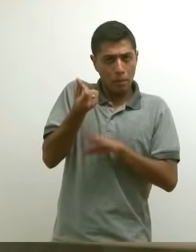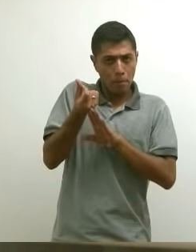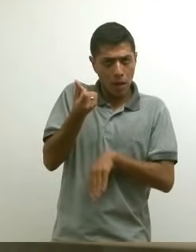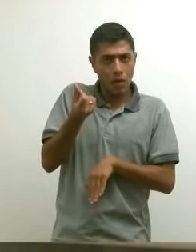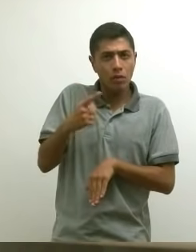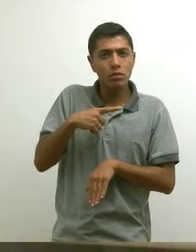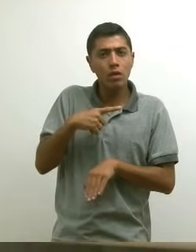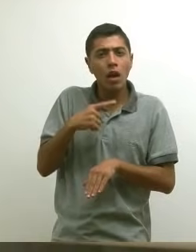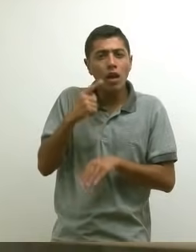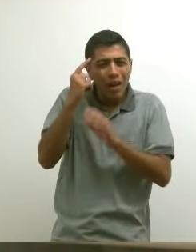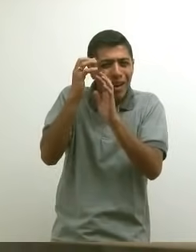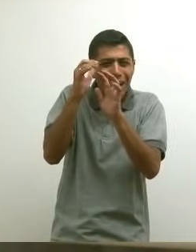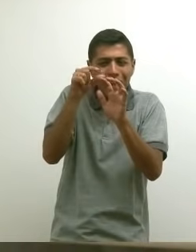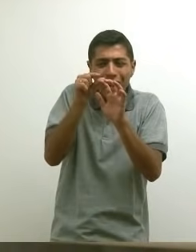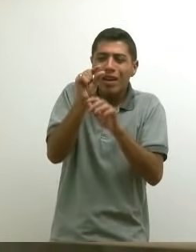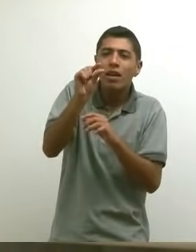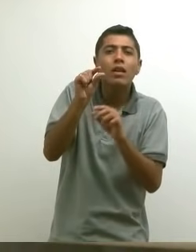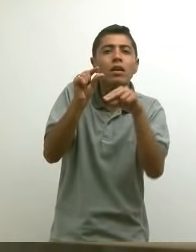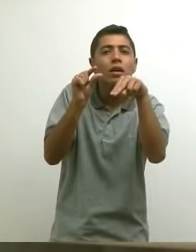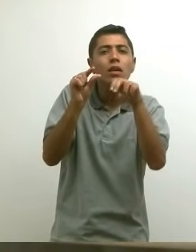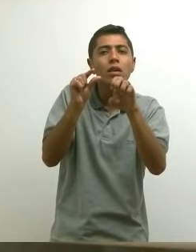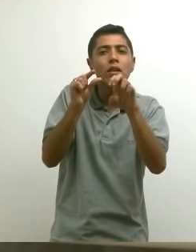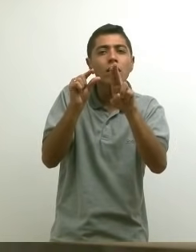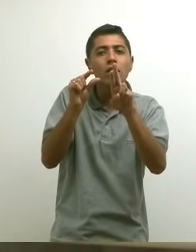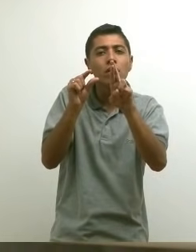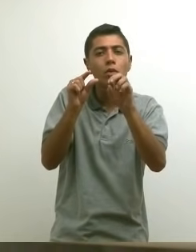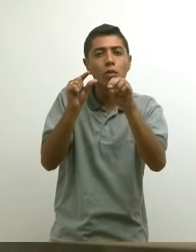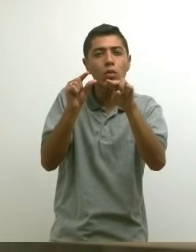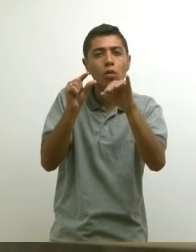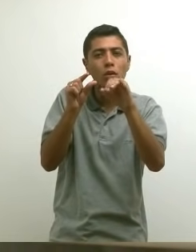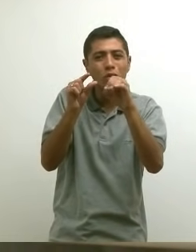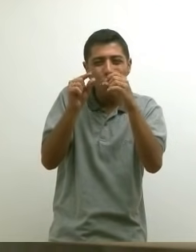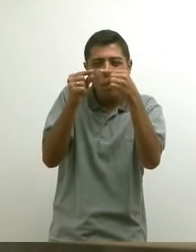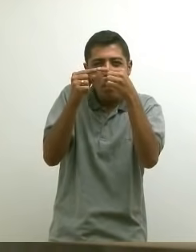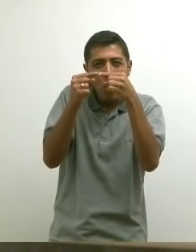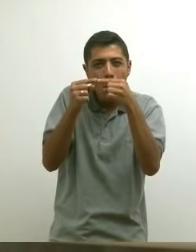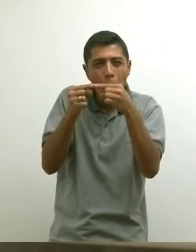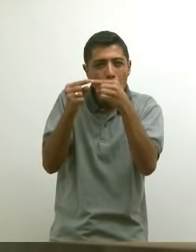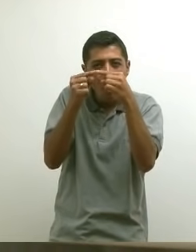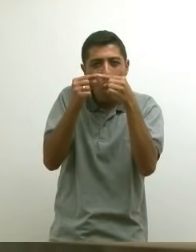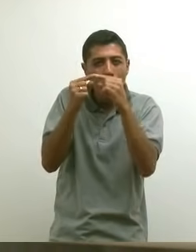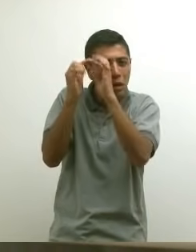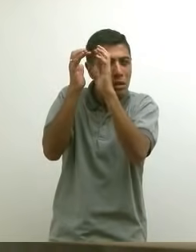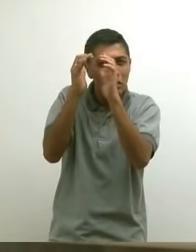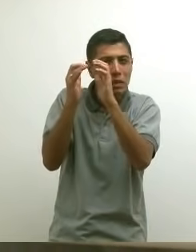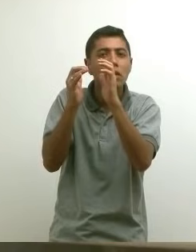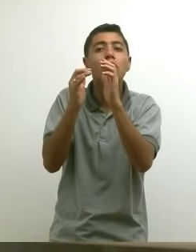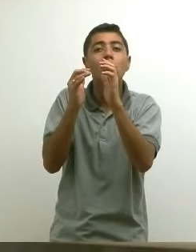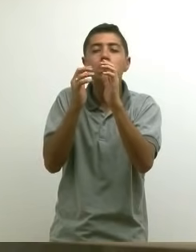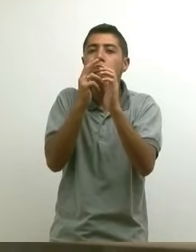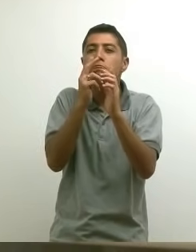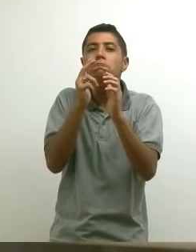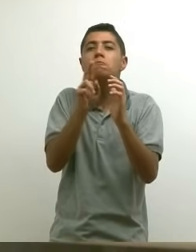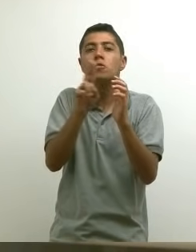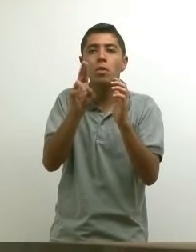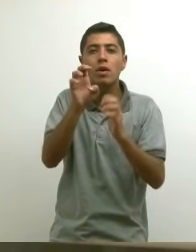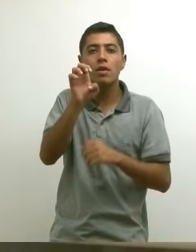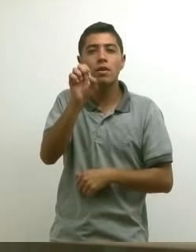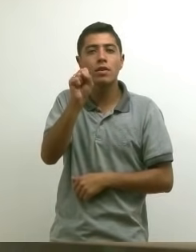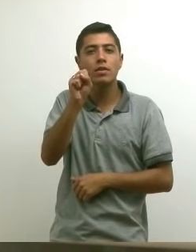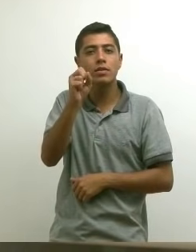descoberto há alguns anos atrás que o cérebro da criança pequena tem um tipo de neurônio show de neurônios espelho para que ele serve pra